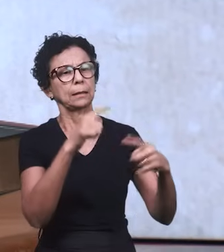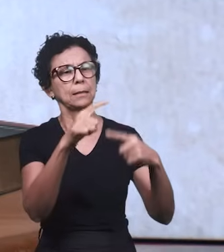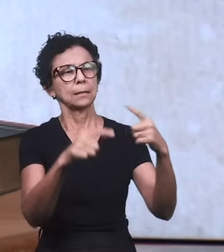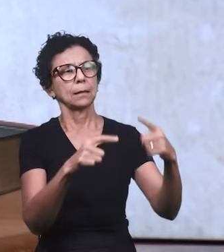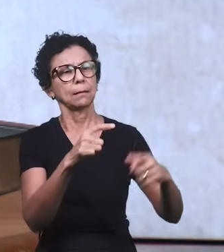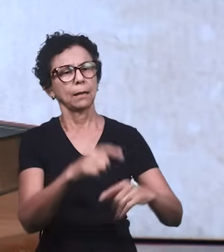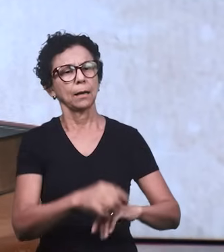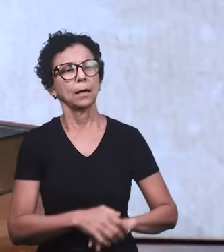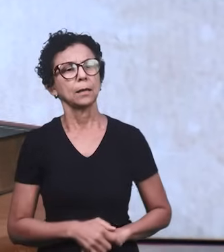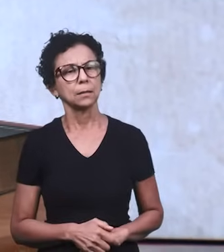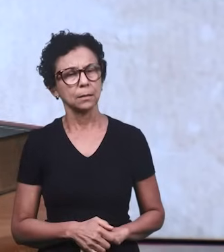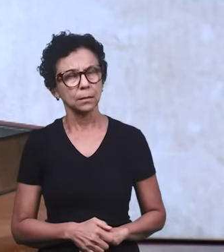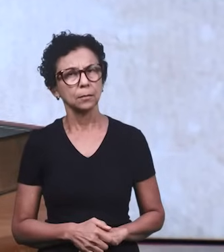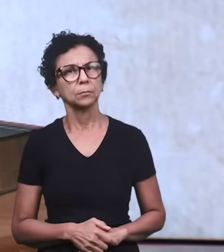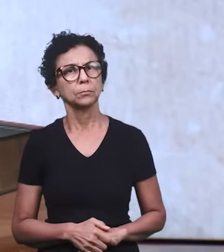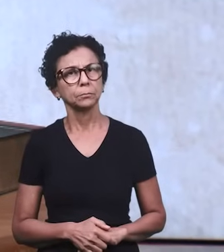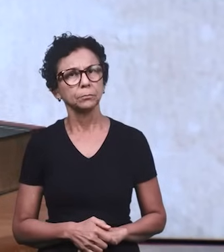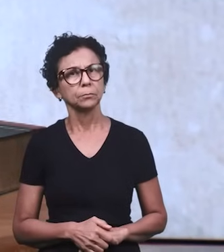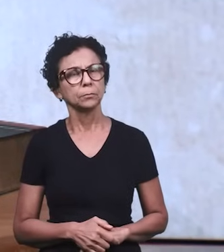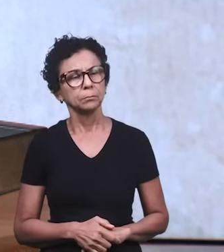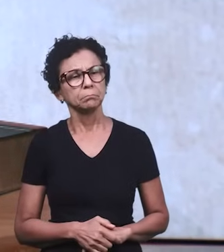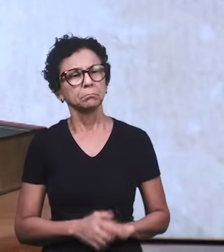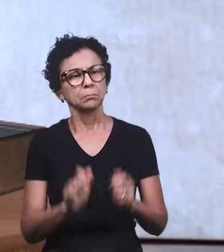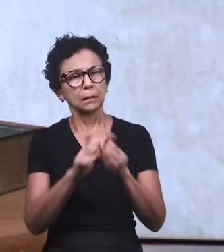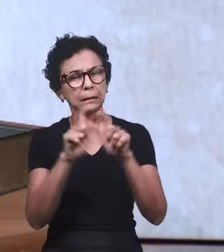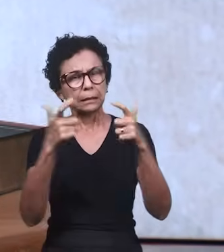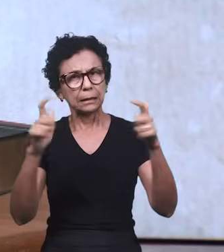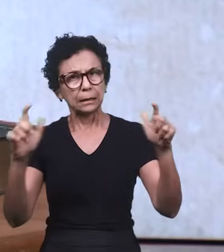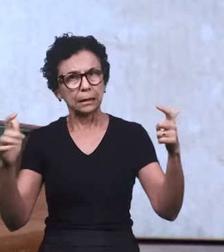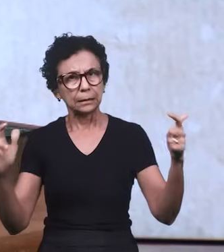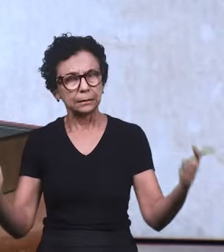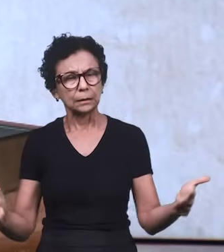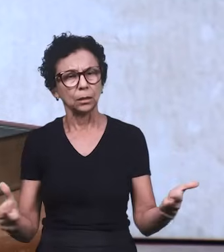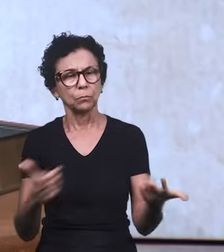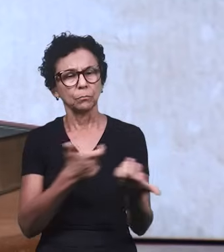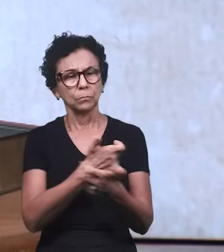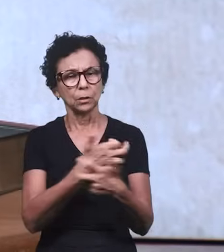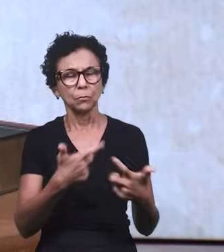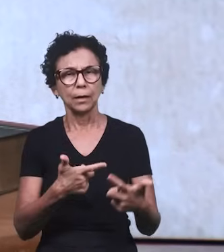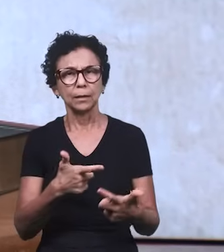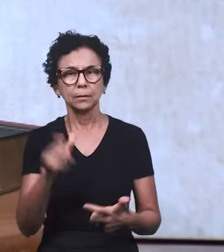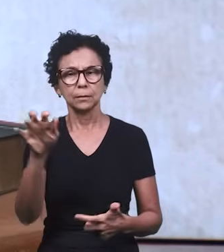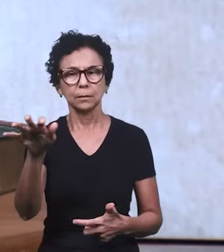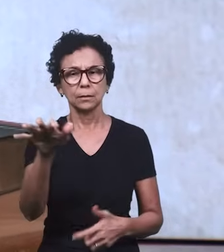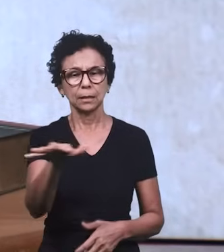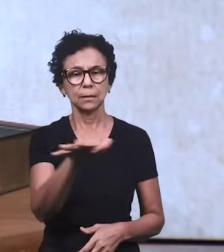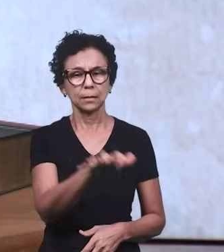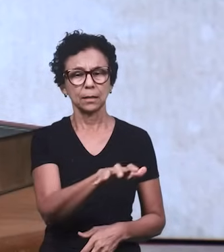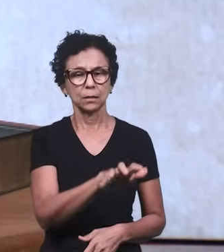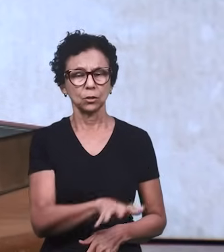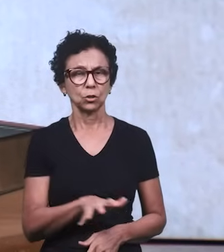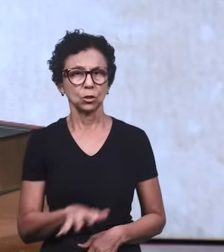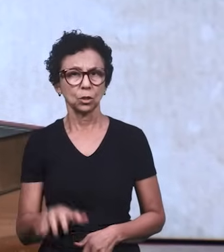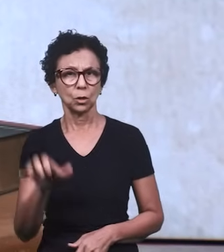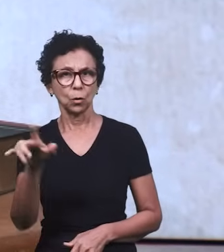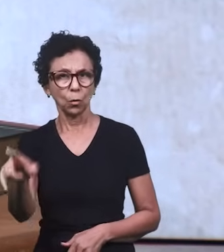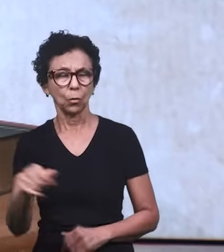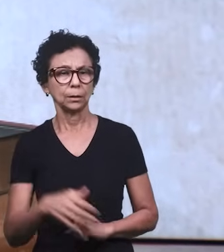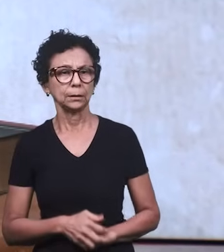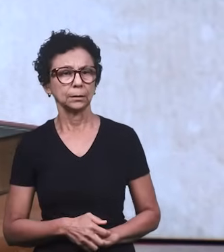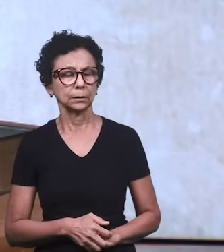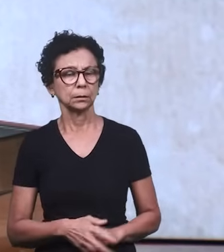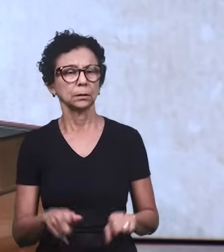até o grande rio Eufrates e o queneu e o queneu e o cmu e o